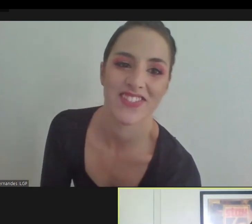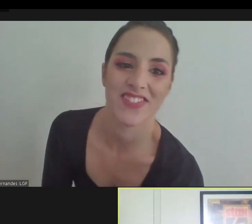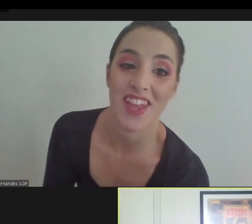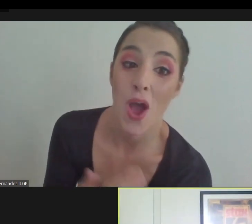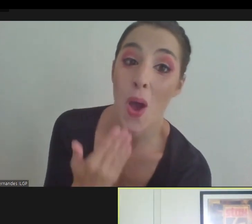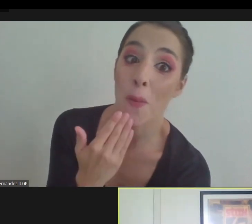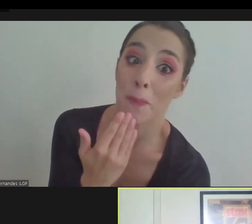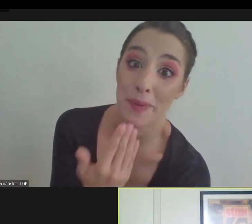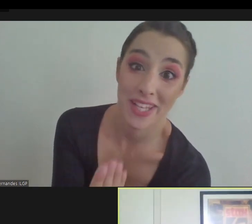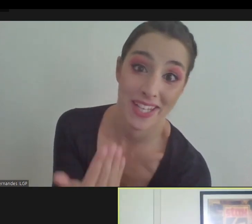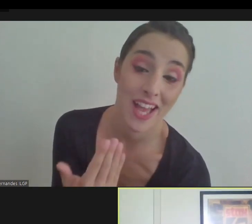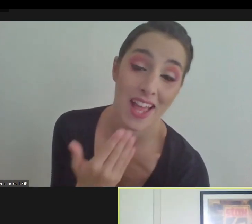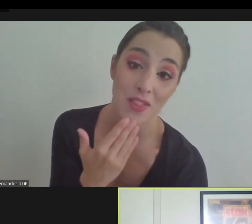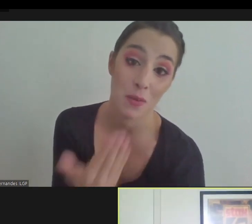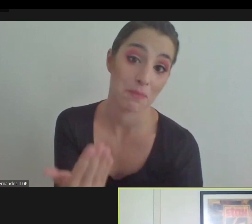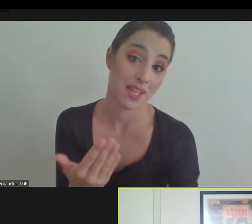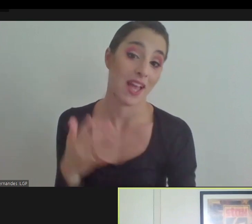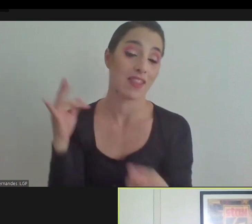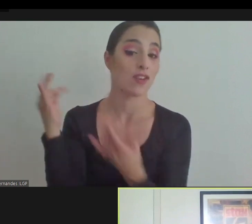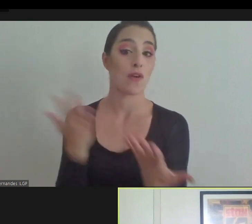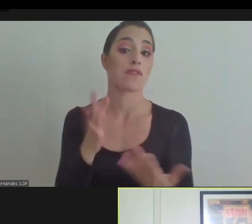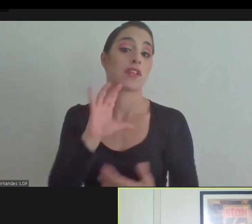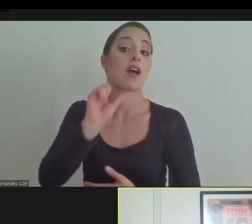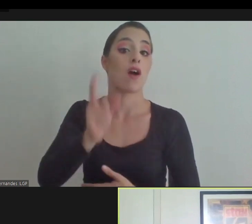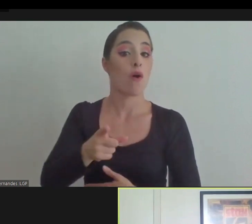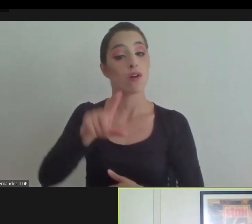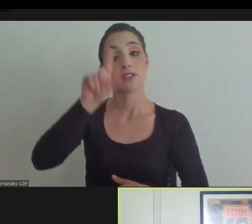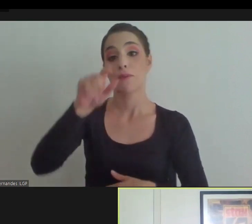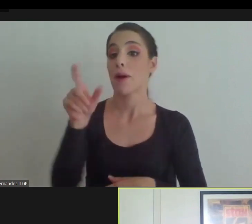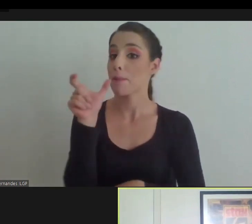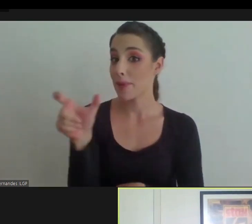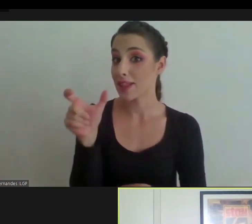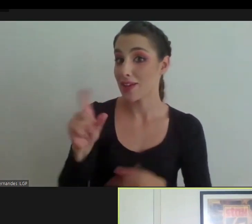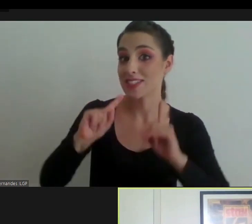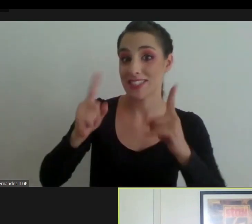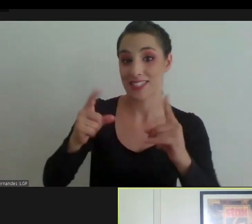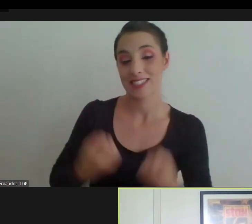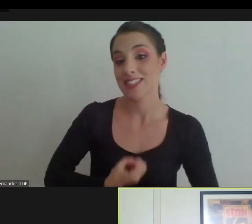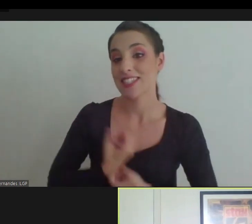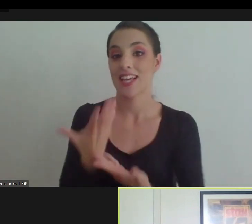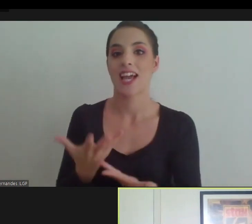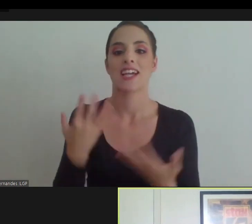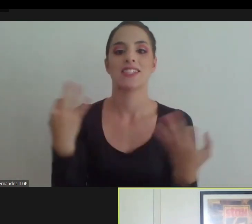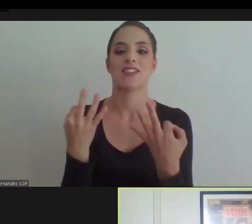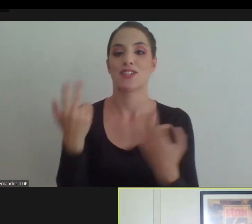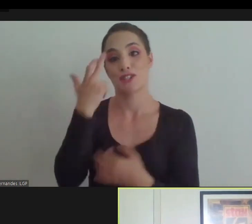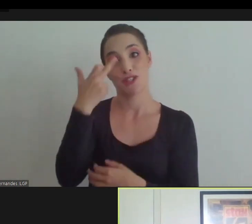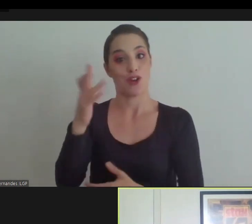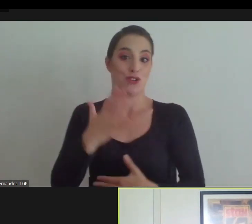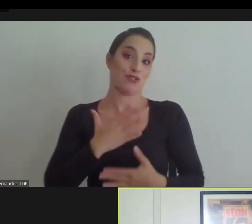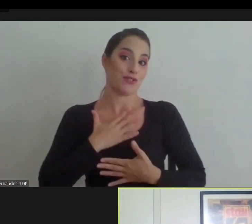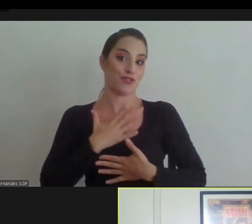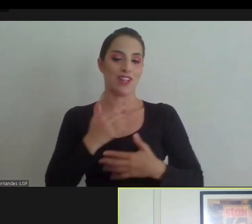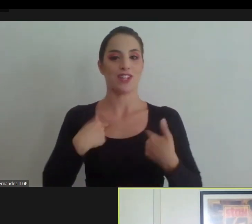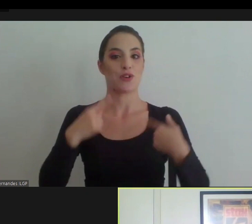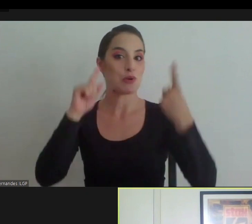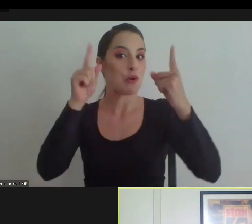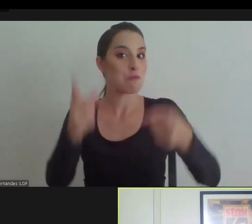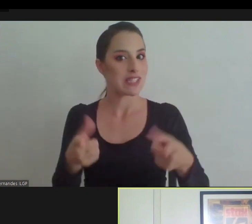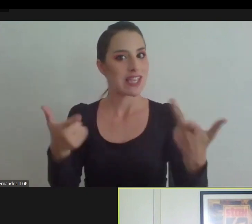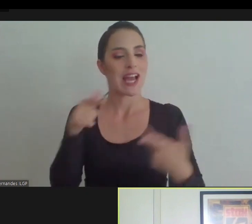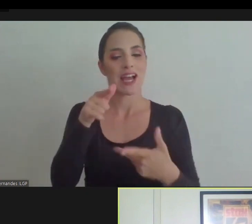Muito obrigada pelo convite, pelas palavras iniciais. Que sorte a minha poder começar